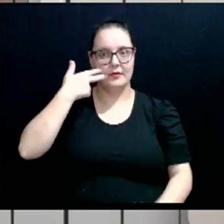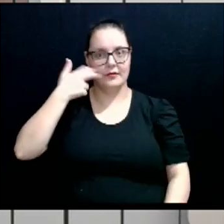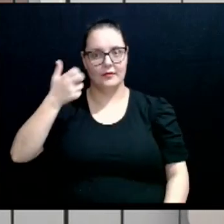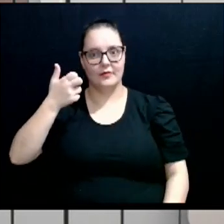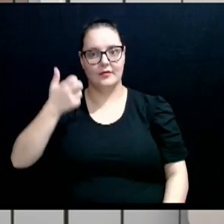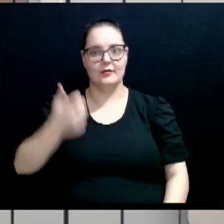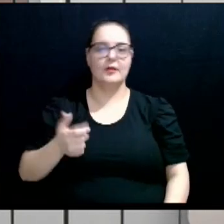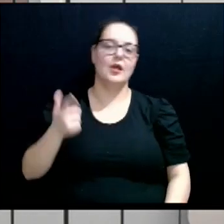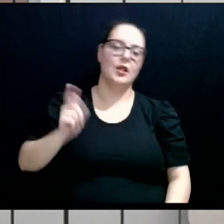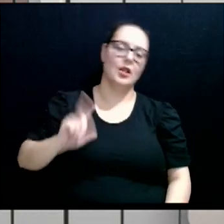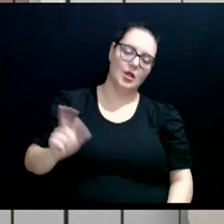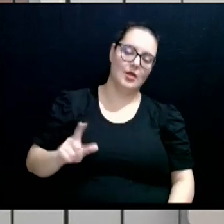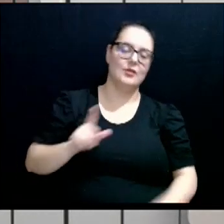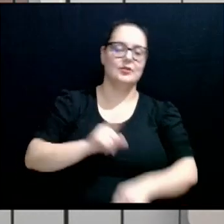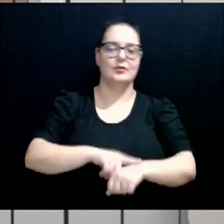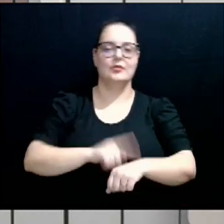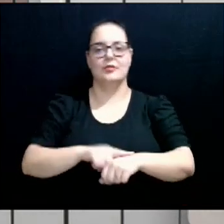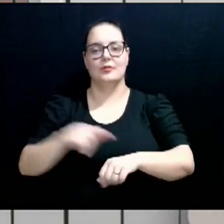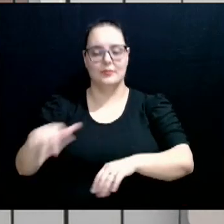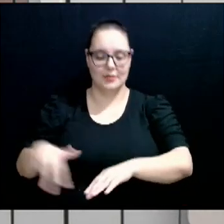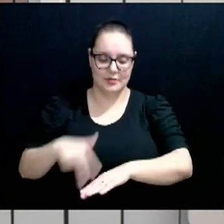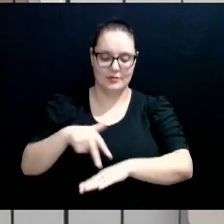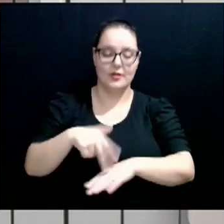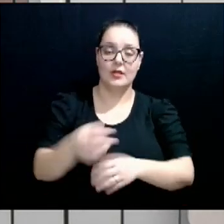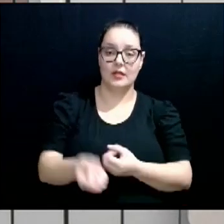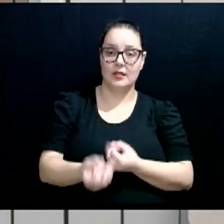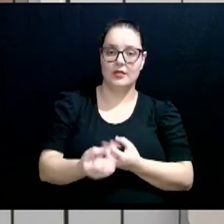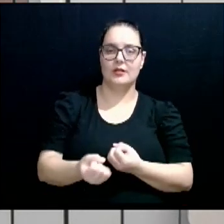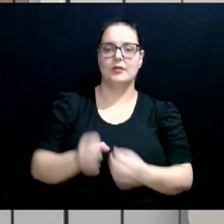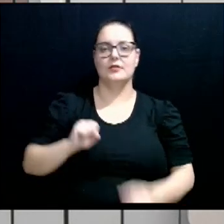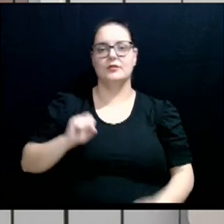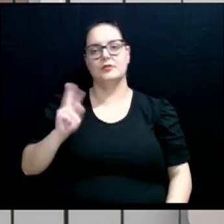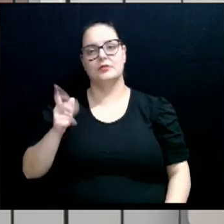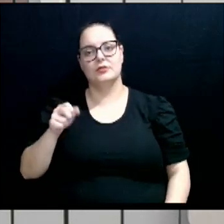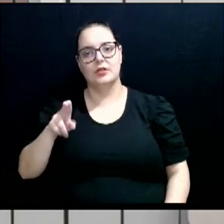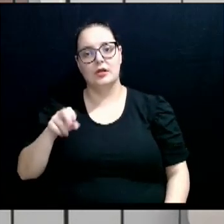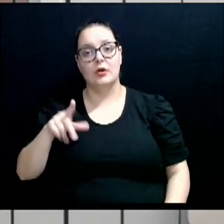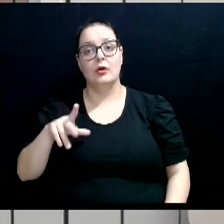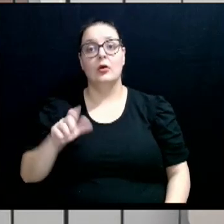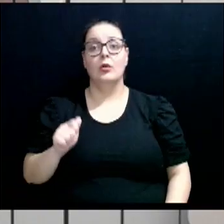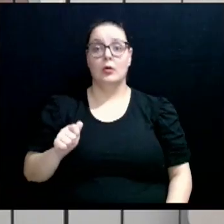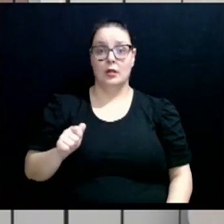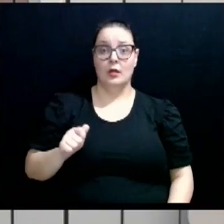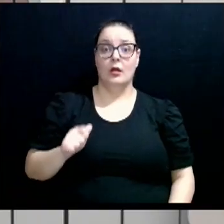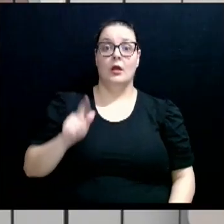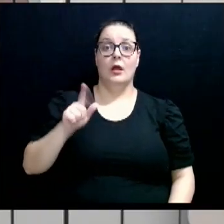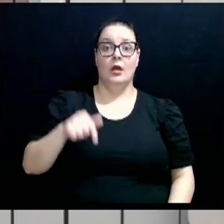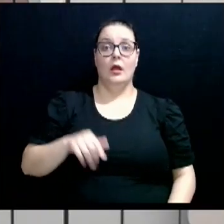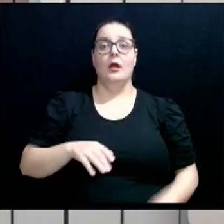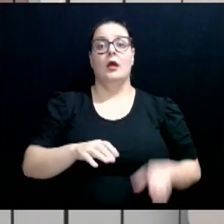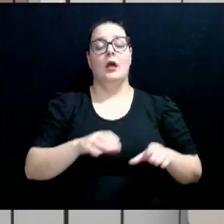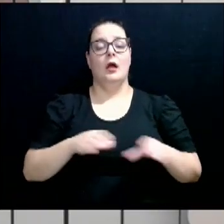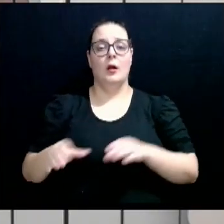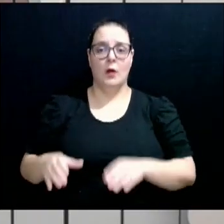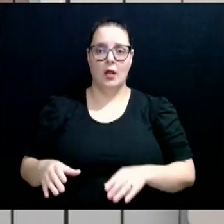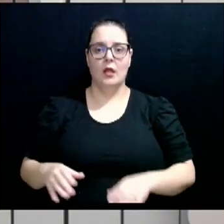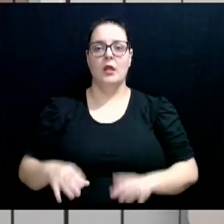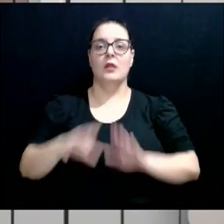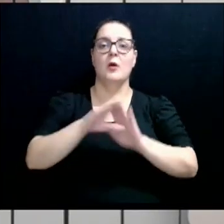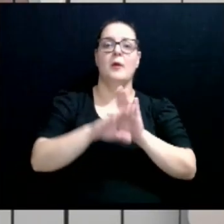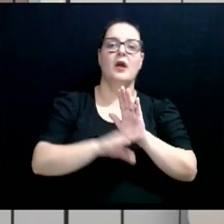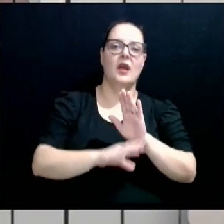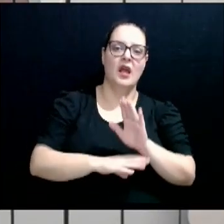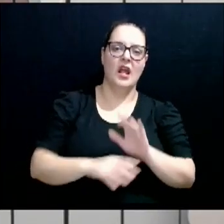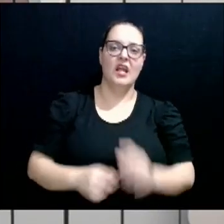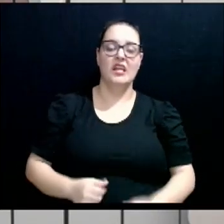a disponibilidade do tempo, as informações que foram passadas aqui pela Shaula Vizelli, que é a coordenadora do programa de